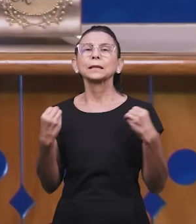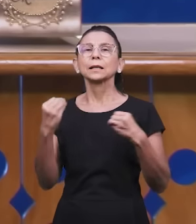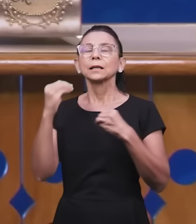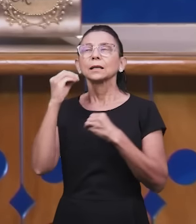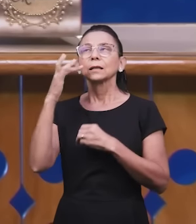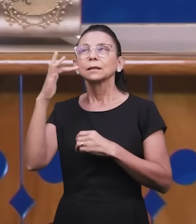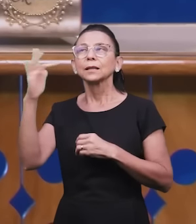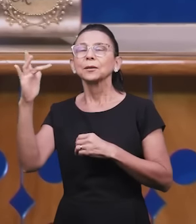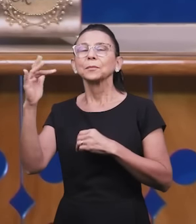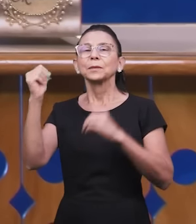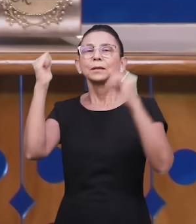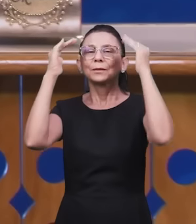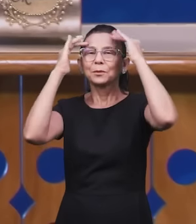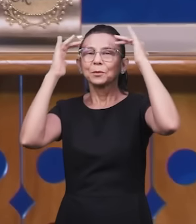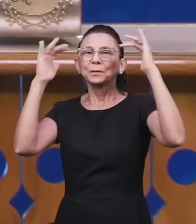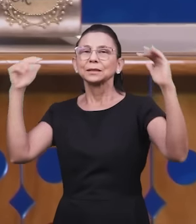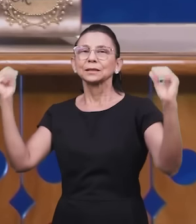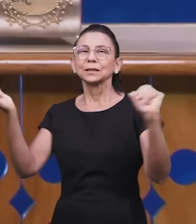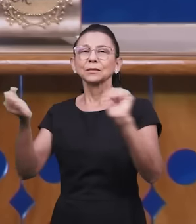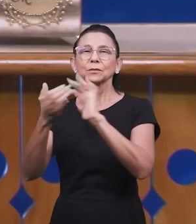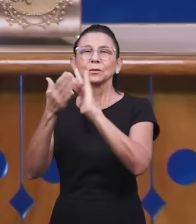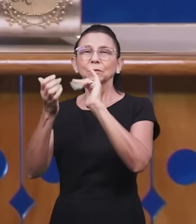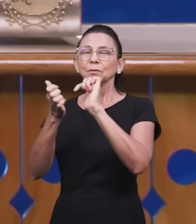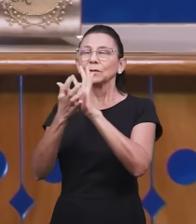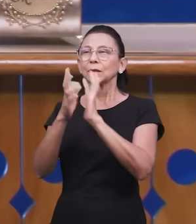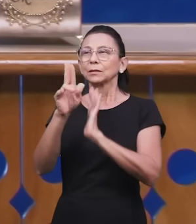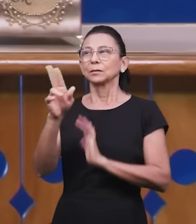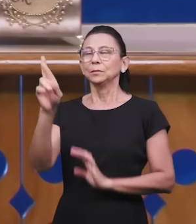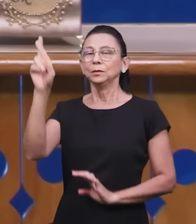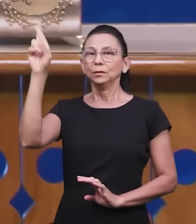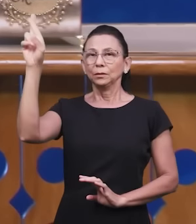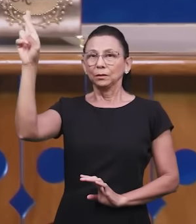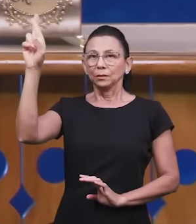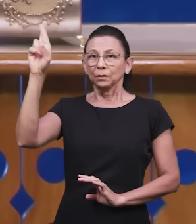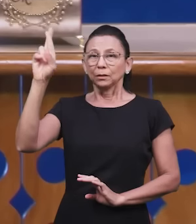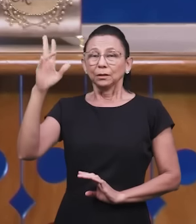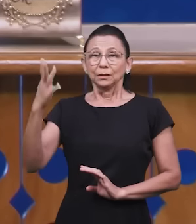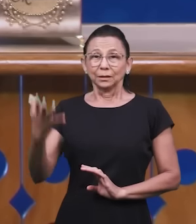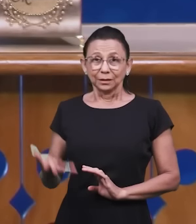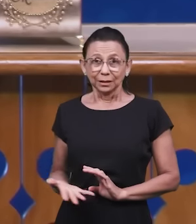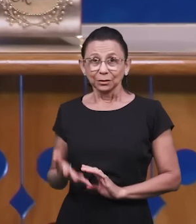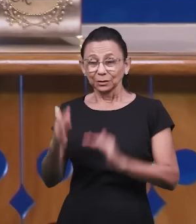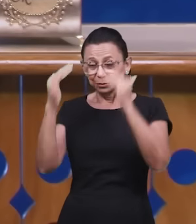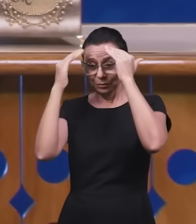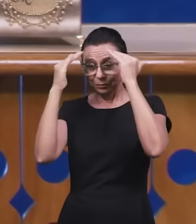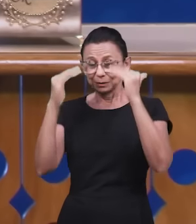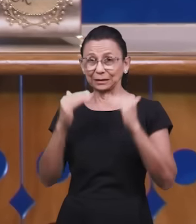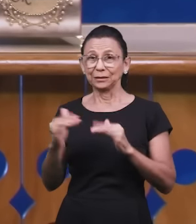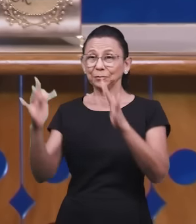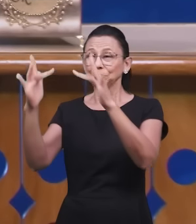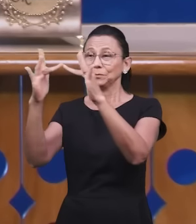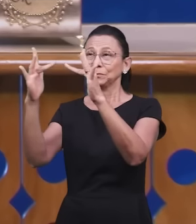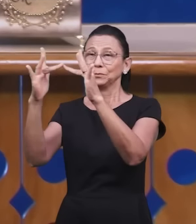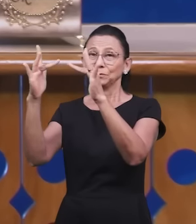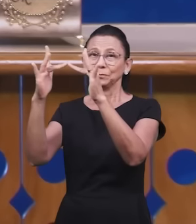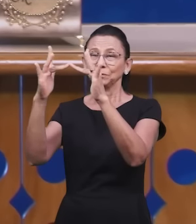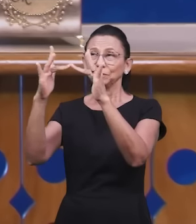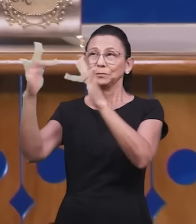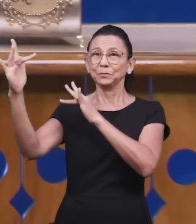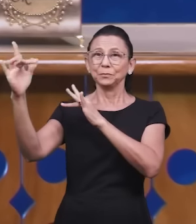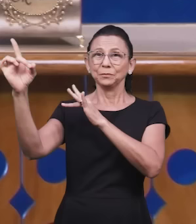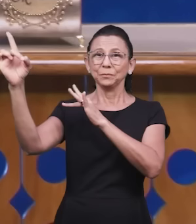criado para ser o louvor da glória do Senhor. E quando ele perde isso, porque ele perdeu o contato com o